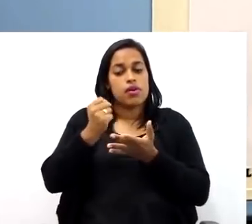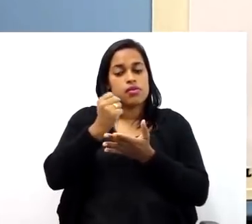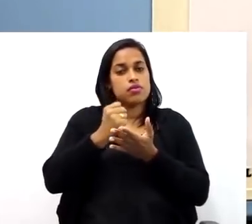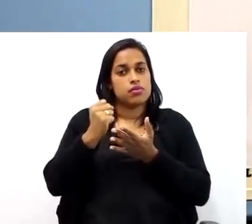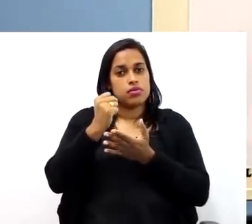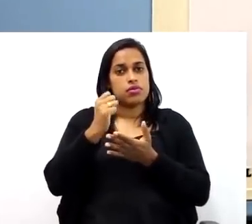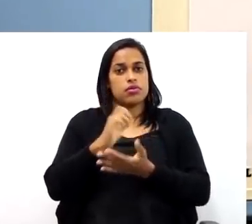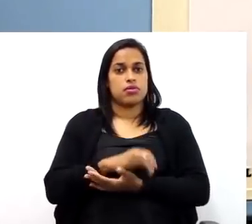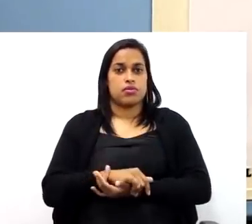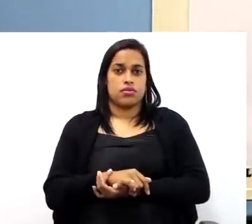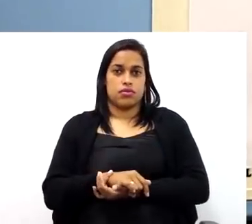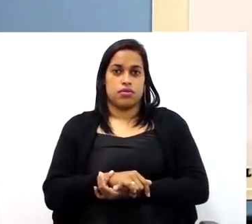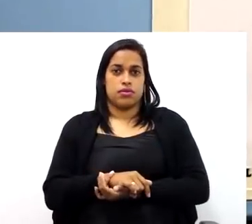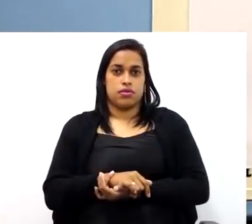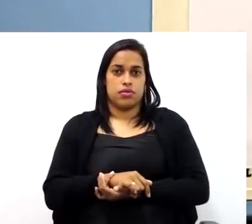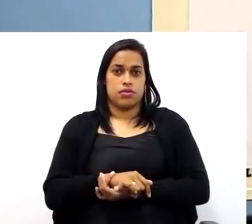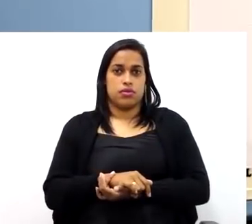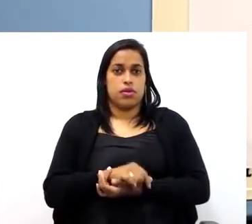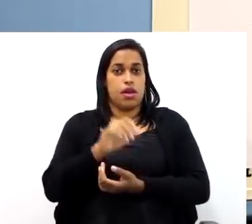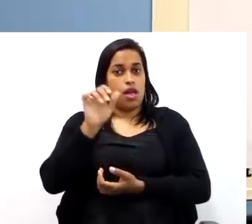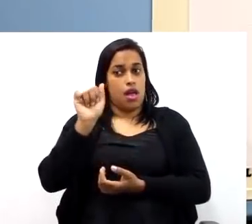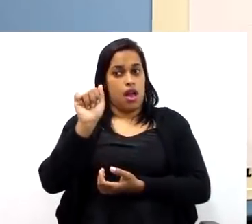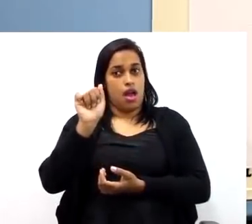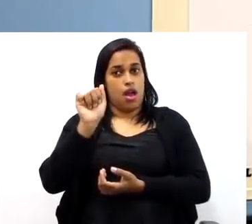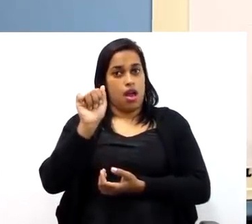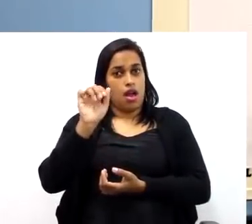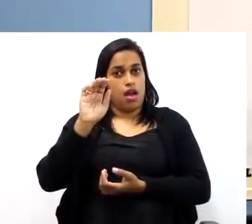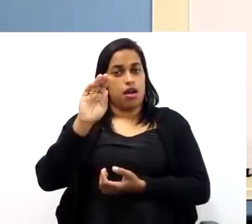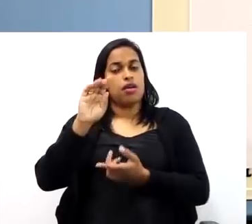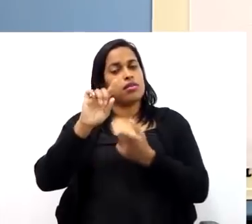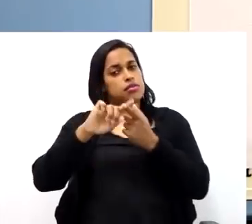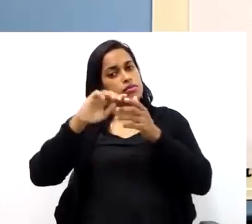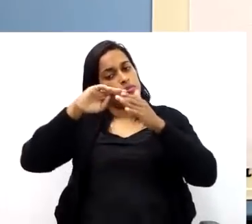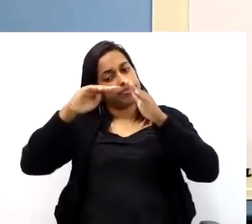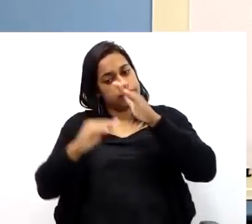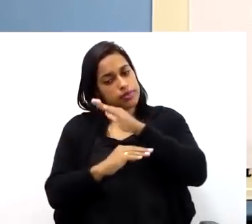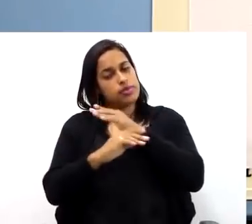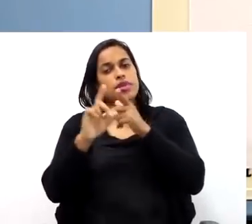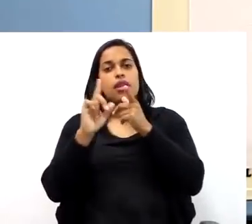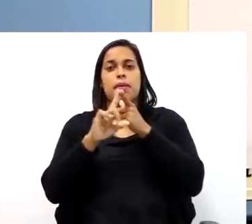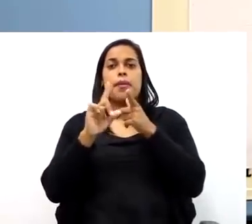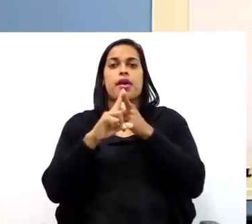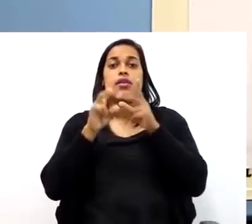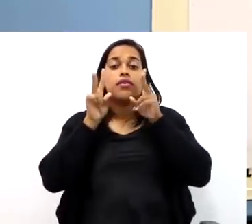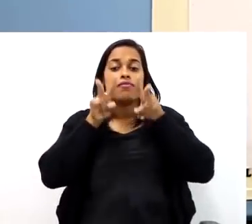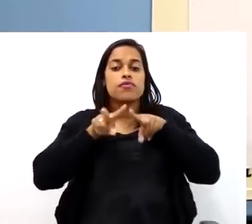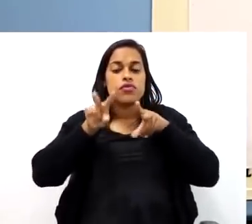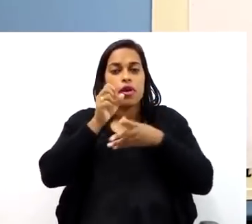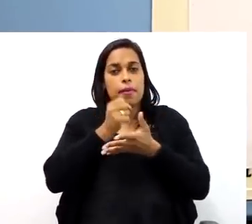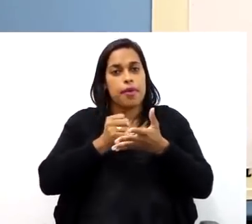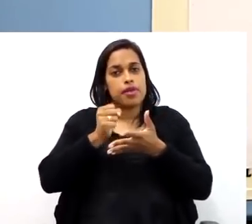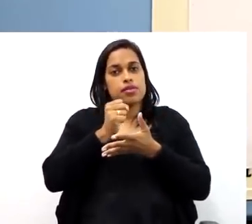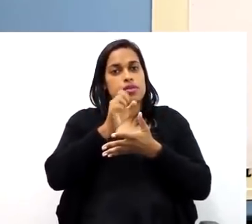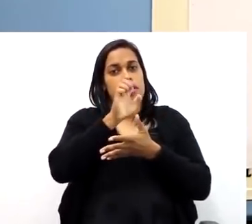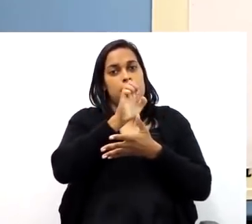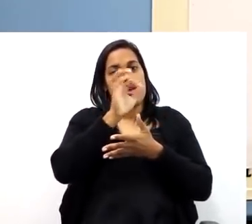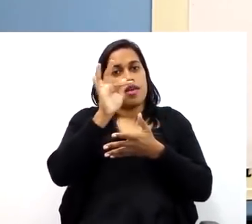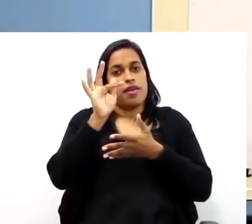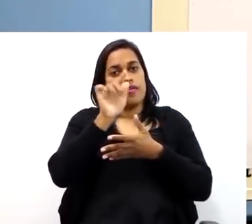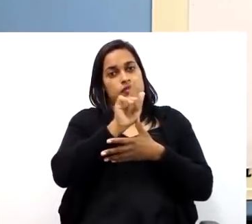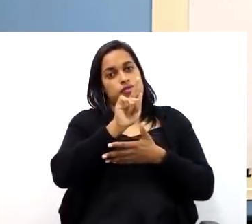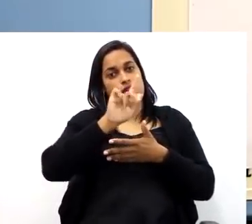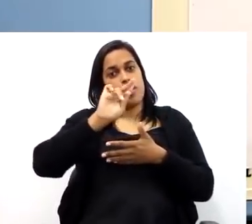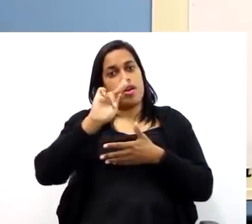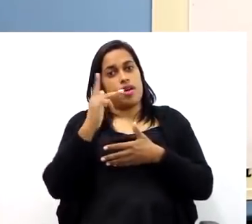estar aqui em vista básica. E a inferior também vai estar em vista básica aqui, que é